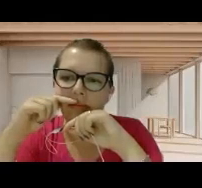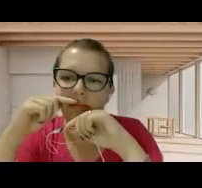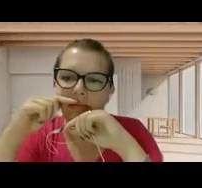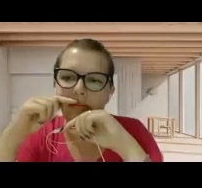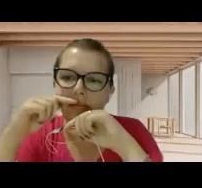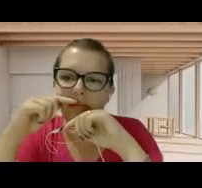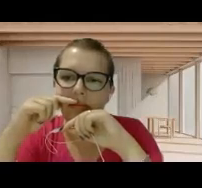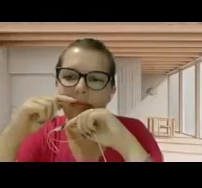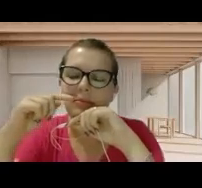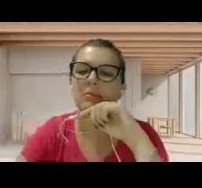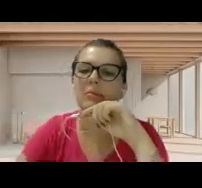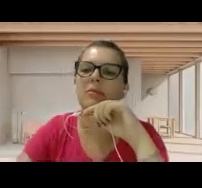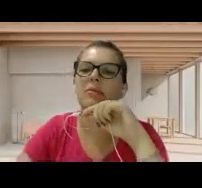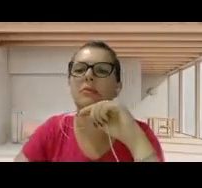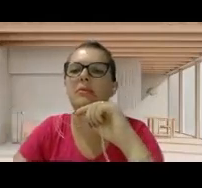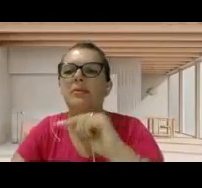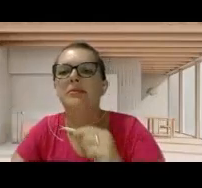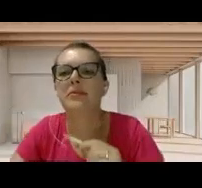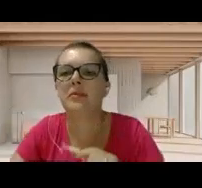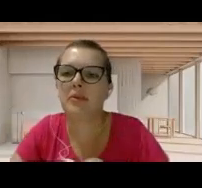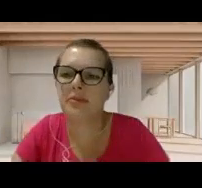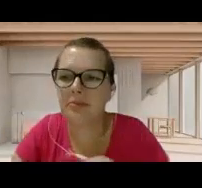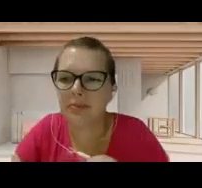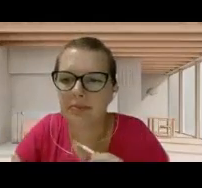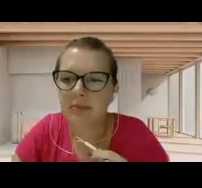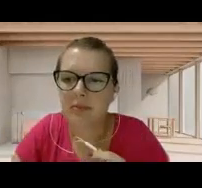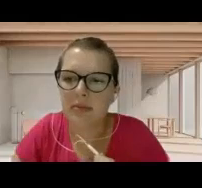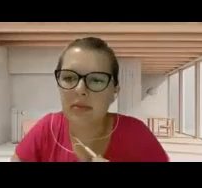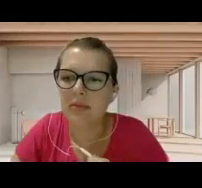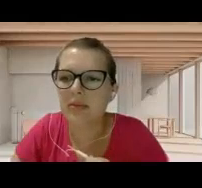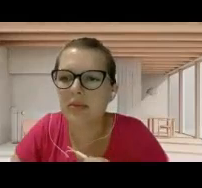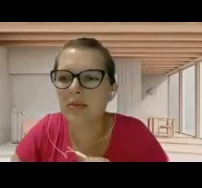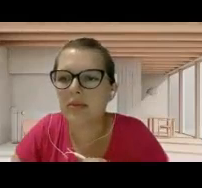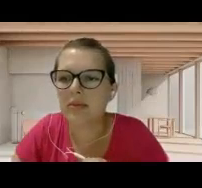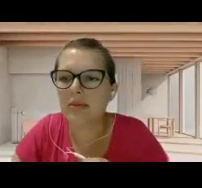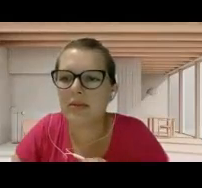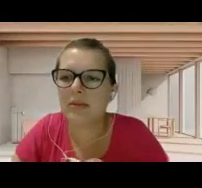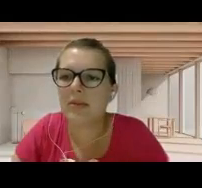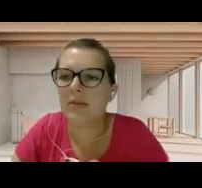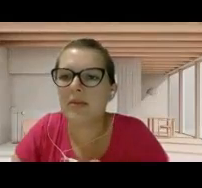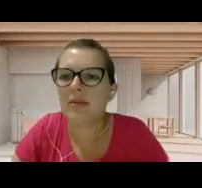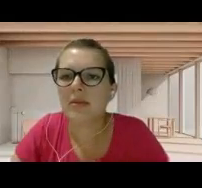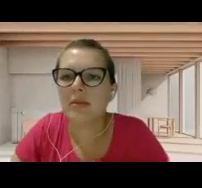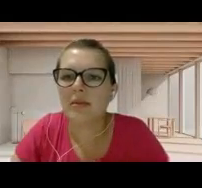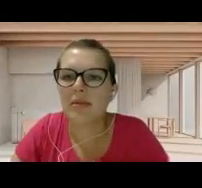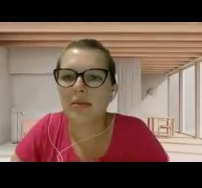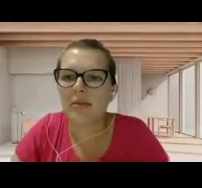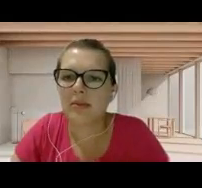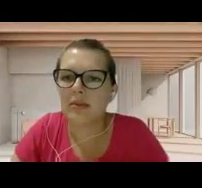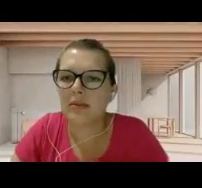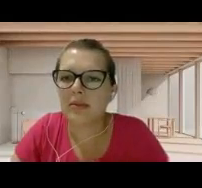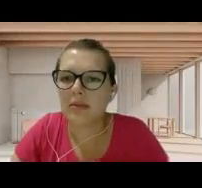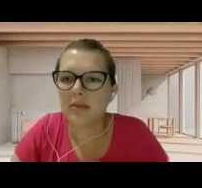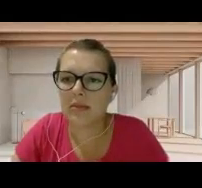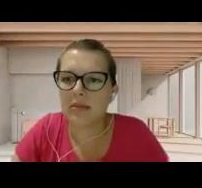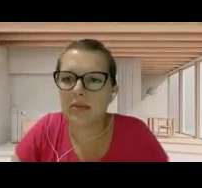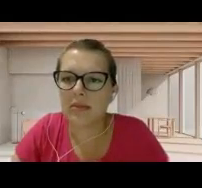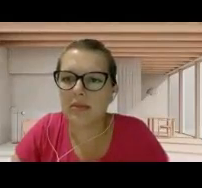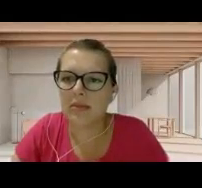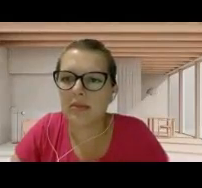praia e fica batendo o pé na areia ali e começa a juntar água? Aquilo ali chama liquefação do